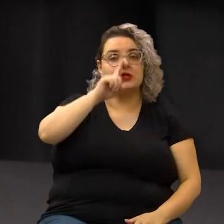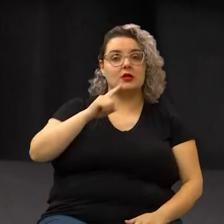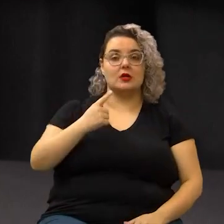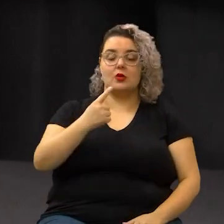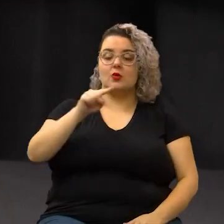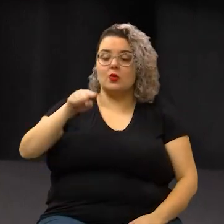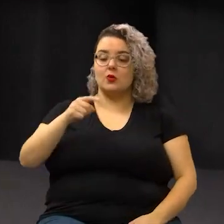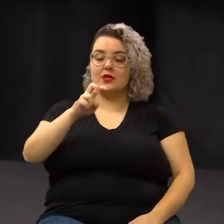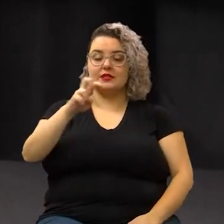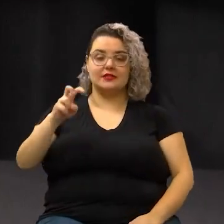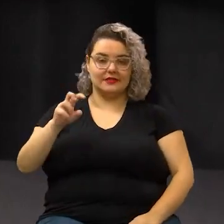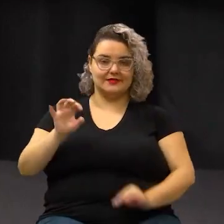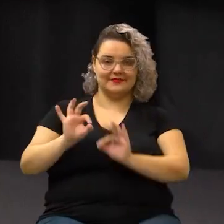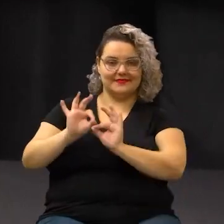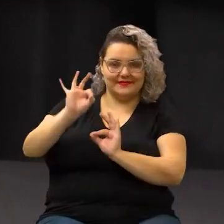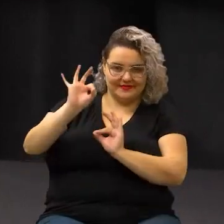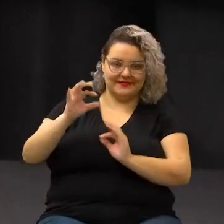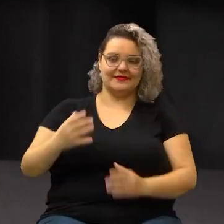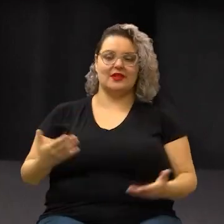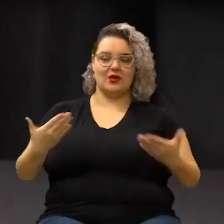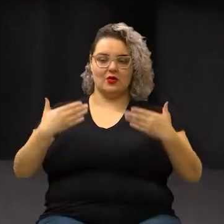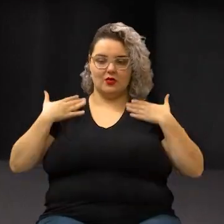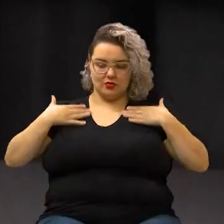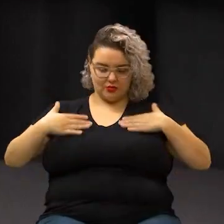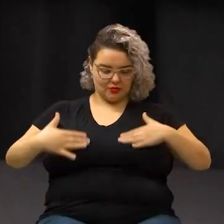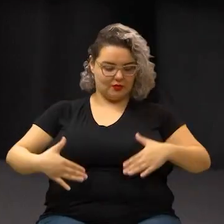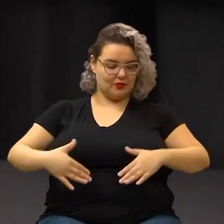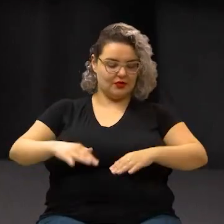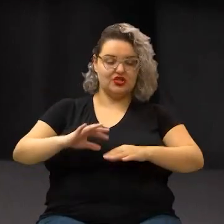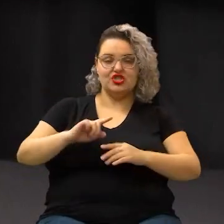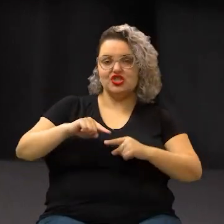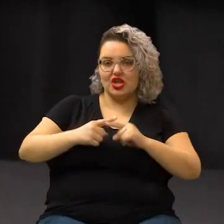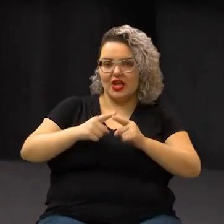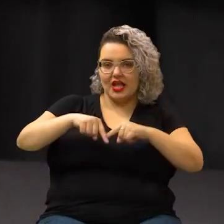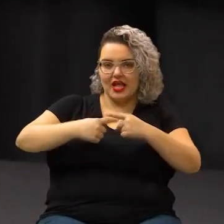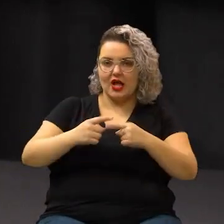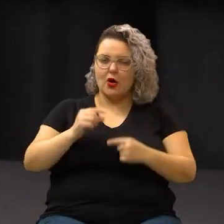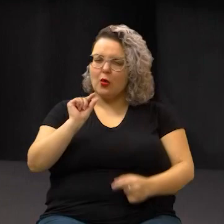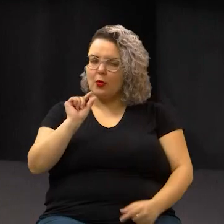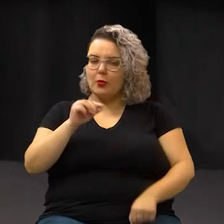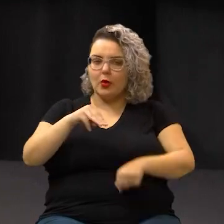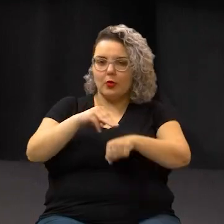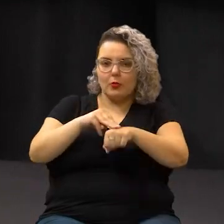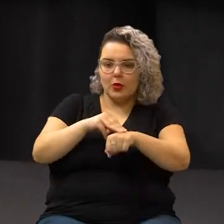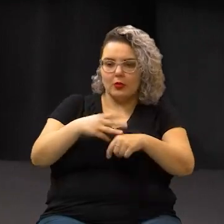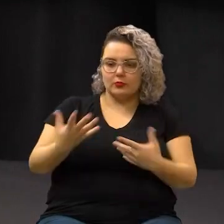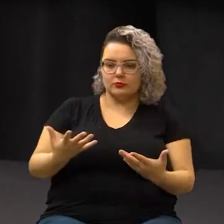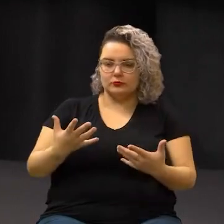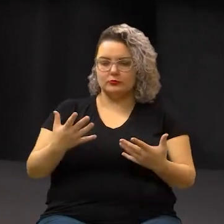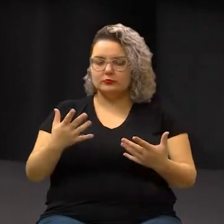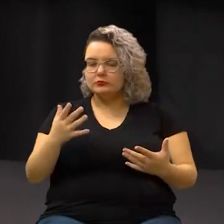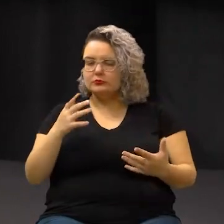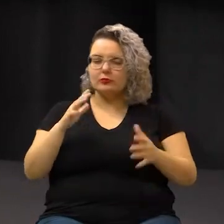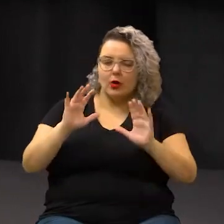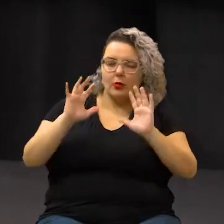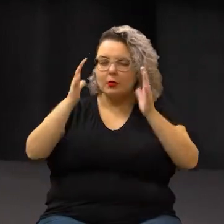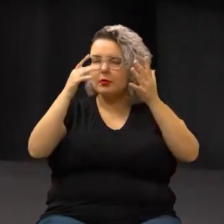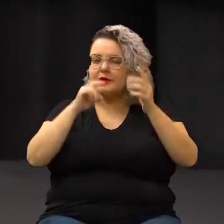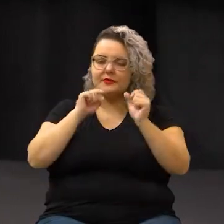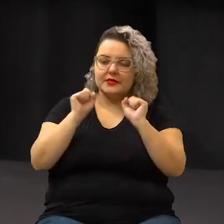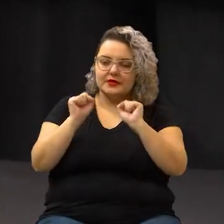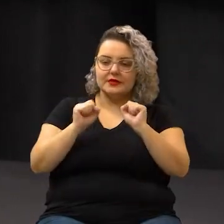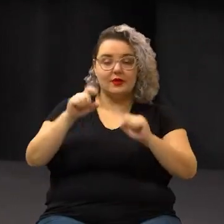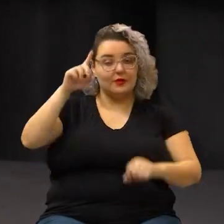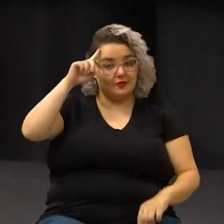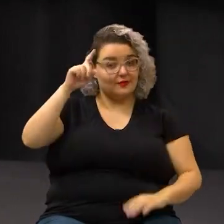tenho 1,55 m. Hoje eu estou com um vestido de lãzinha um pouco marrom, a gente está num tempo meio frio aqui em